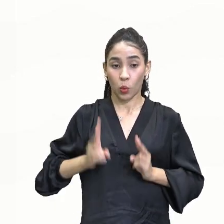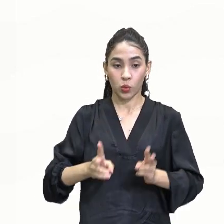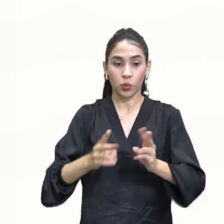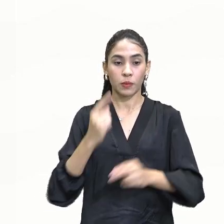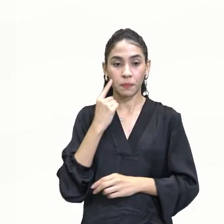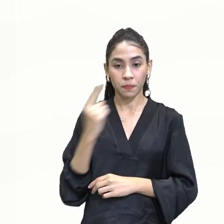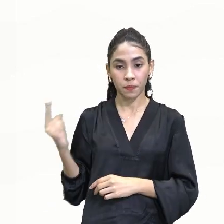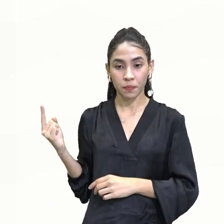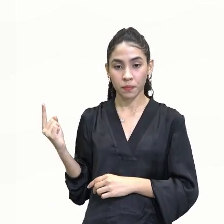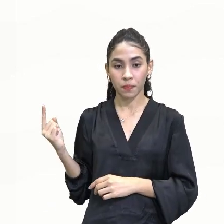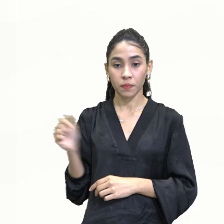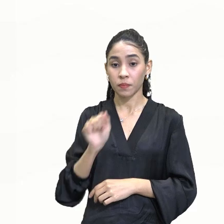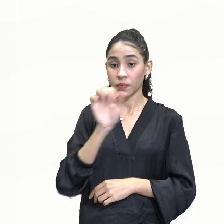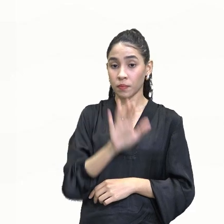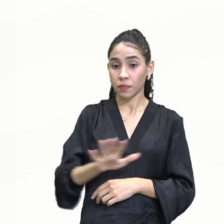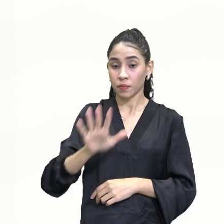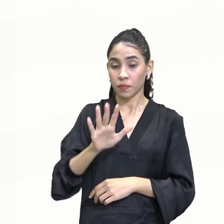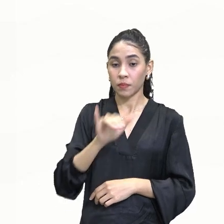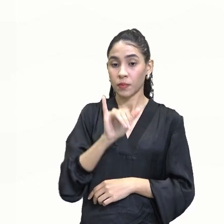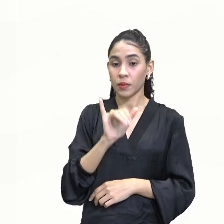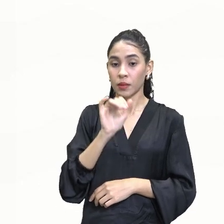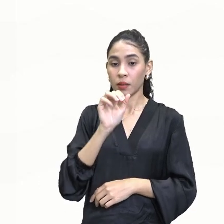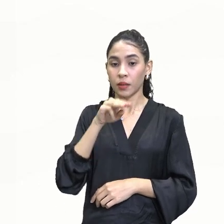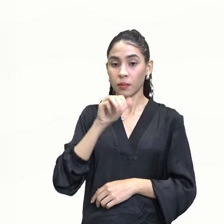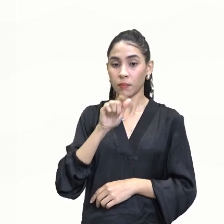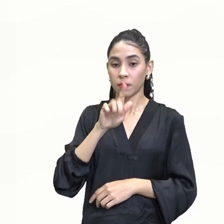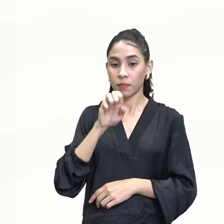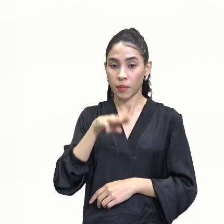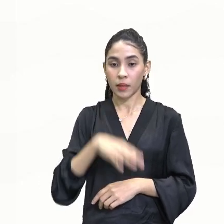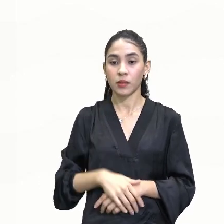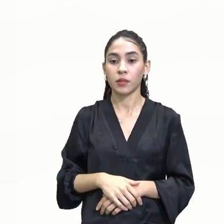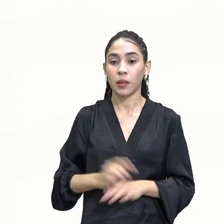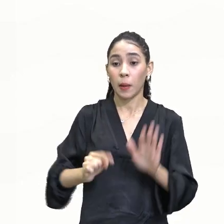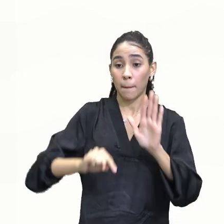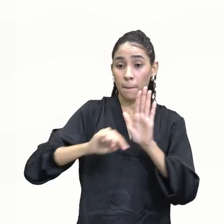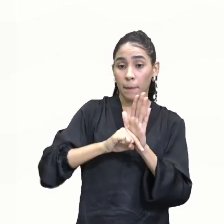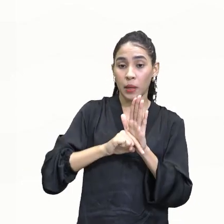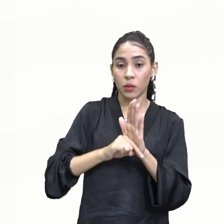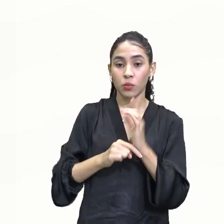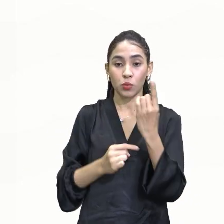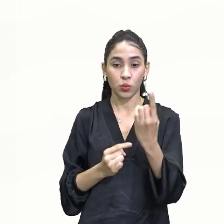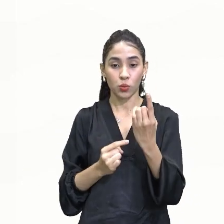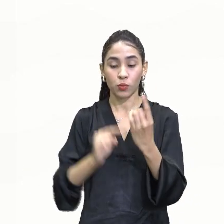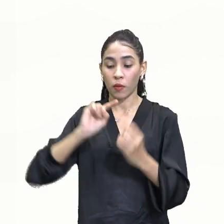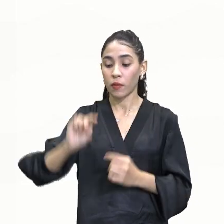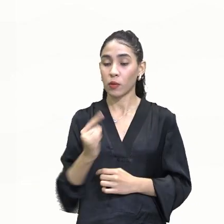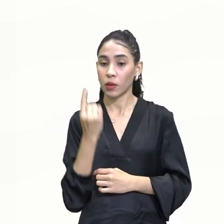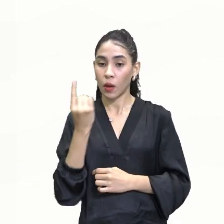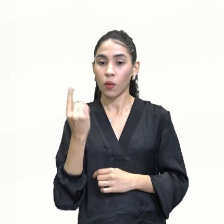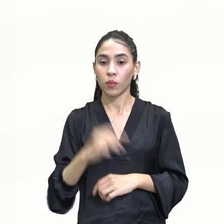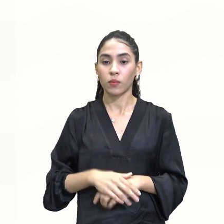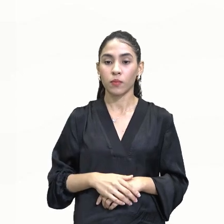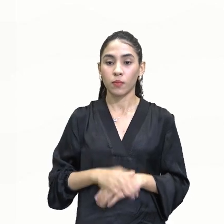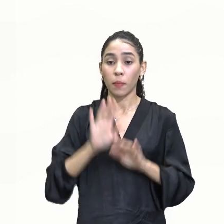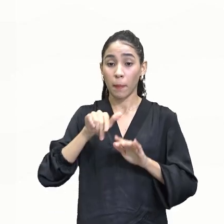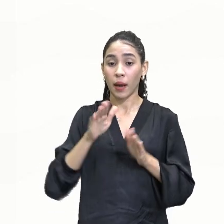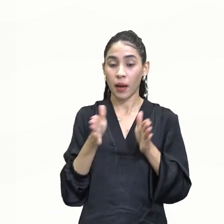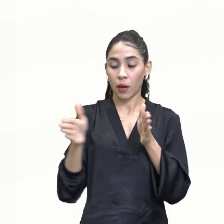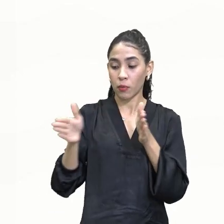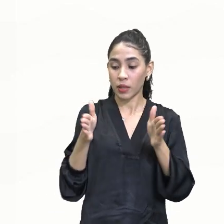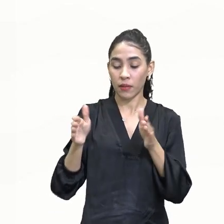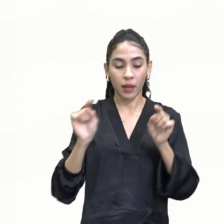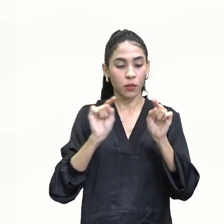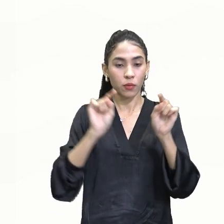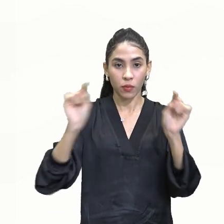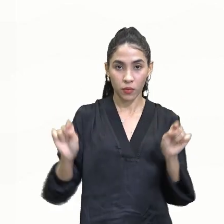nós temos que a imagem da função seno vai ser o intervalo menos 1 e 1, sendo que é um intervalo